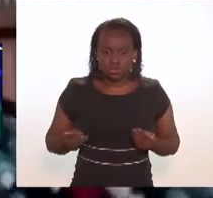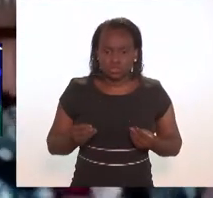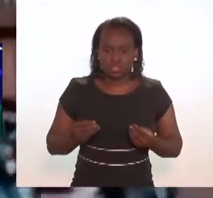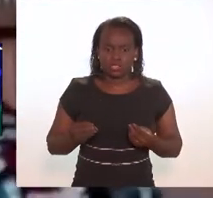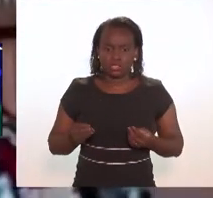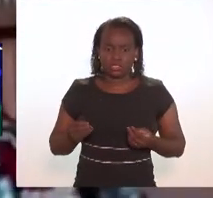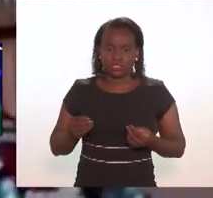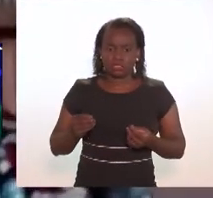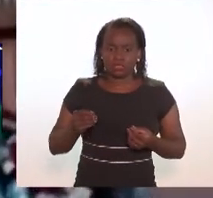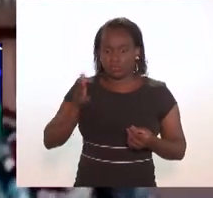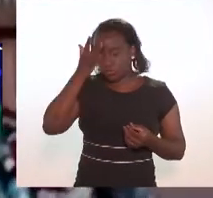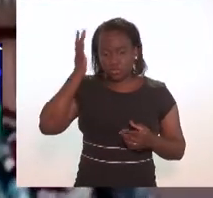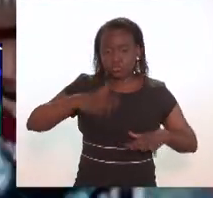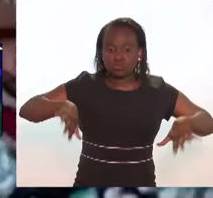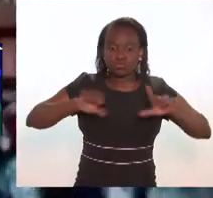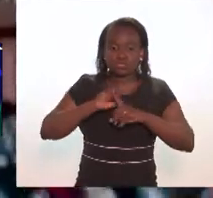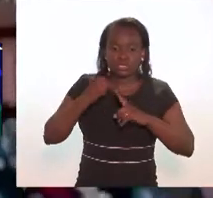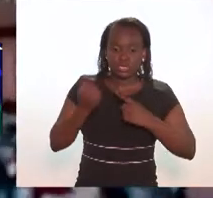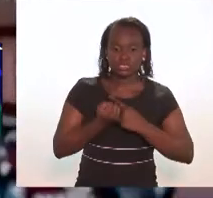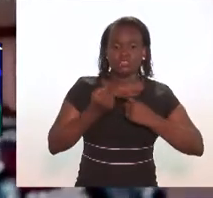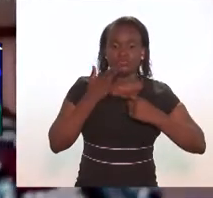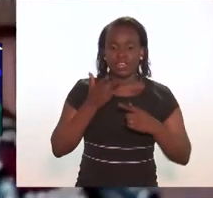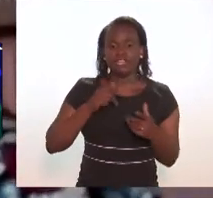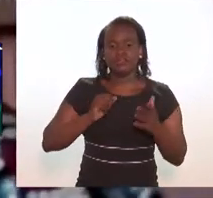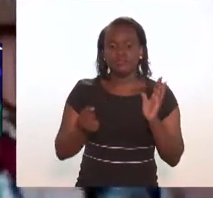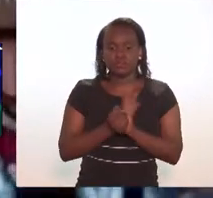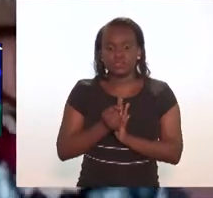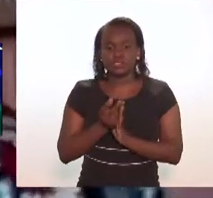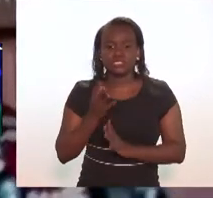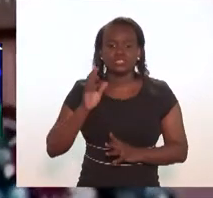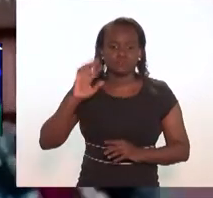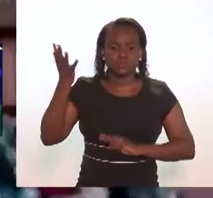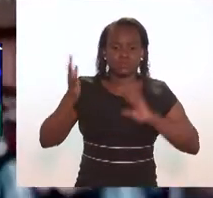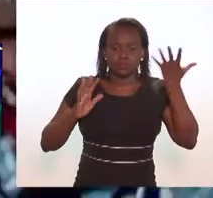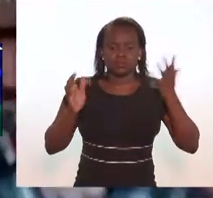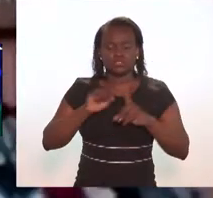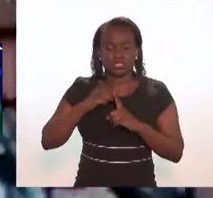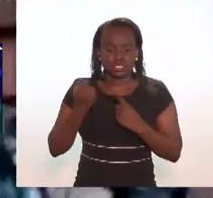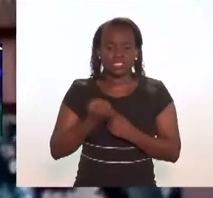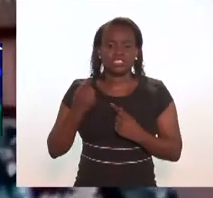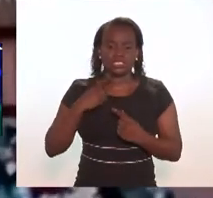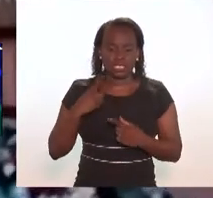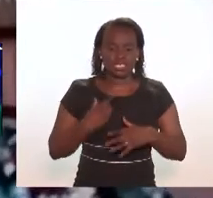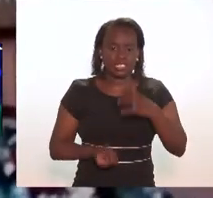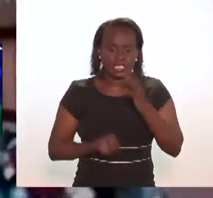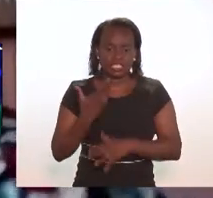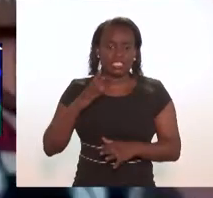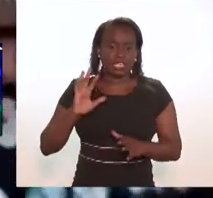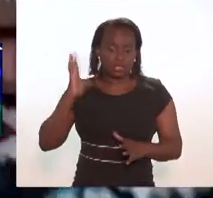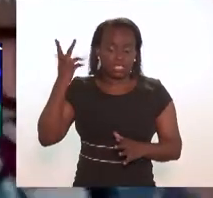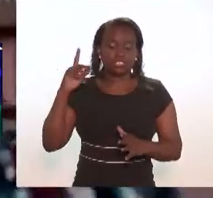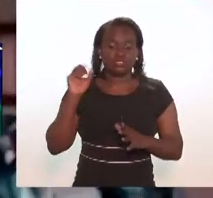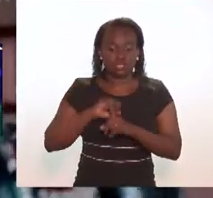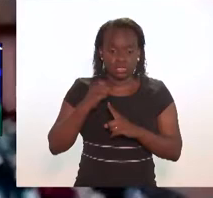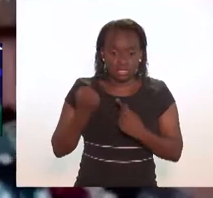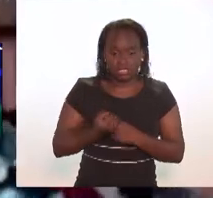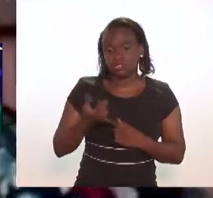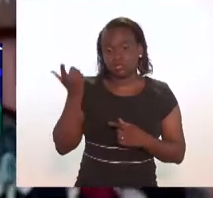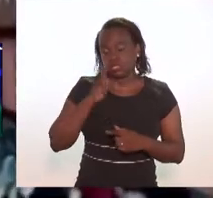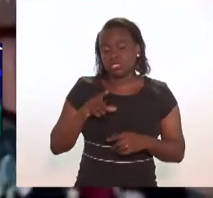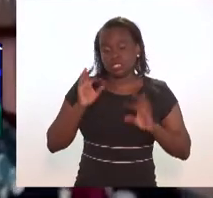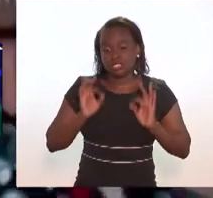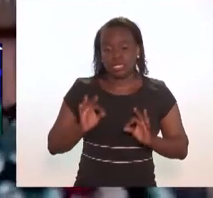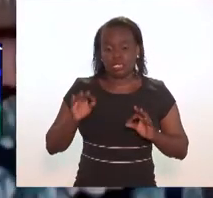do fato social. A recorrência de situações em sociedade cria um fato social e garante isso